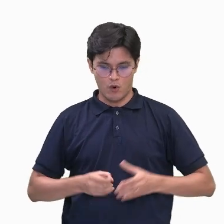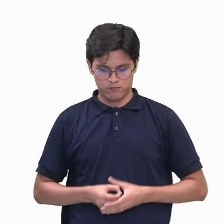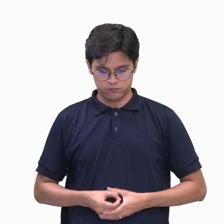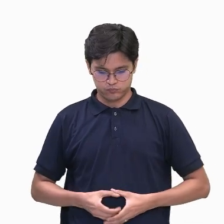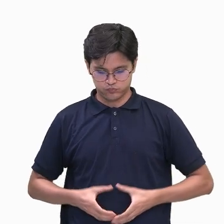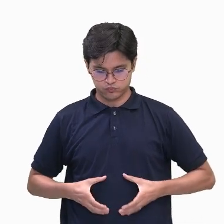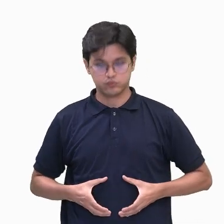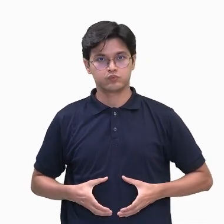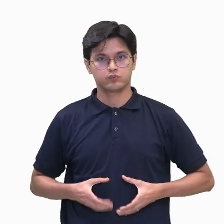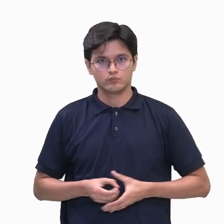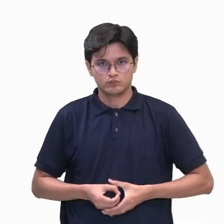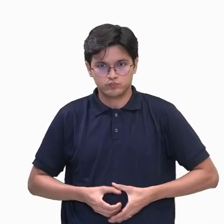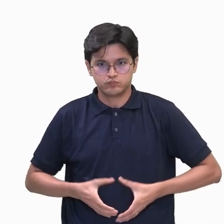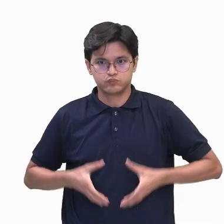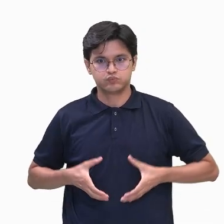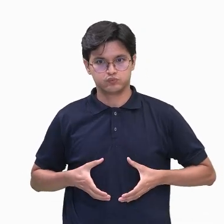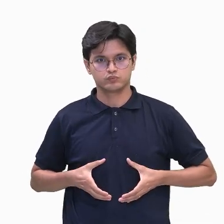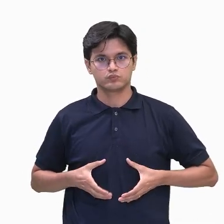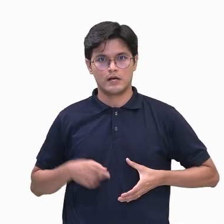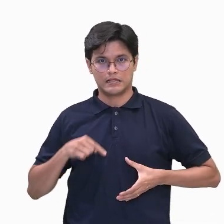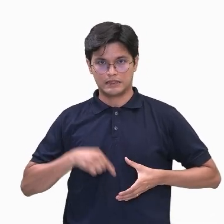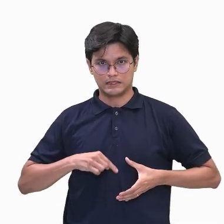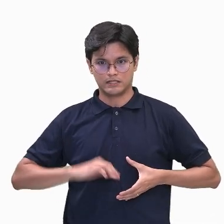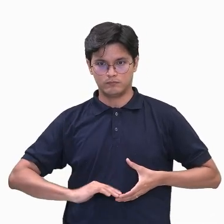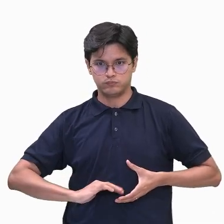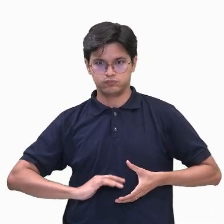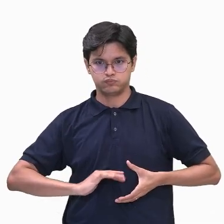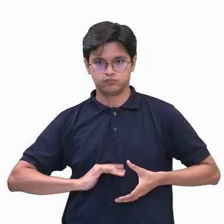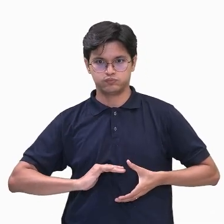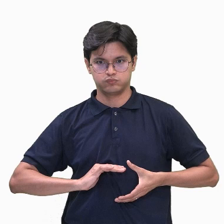que é para ocupar, na verdade para ficar ali